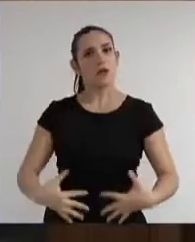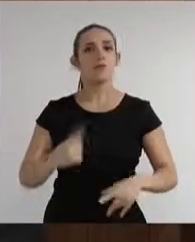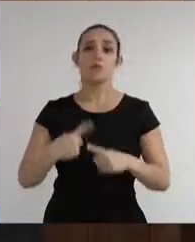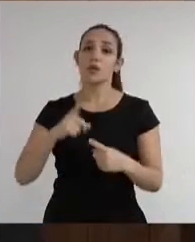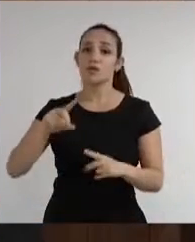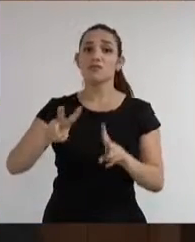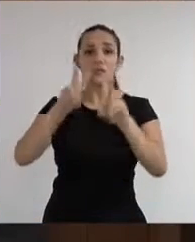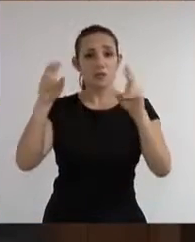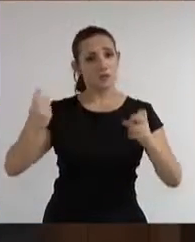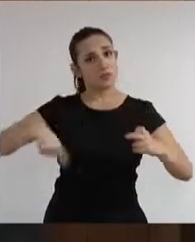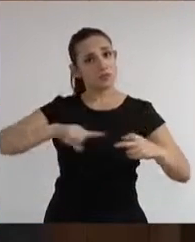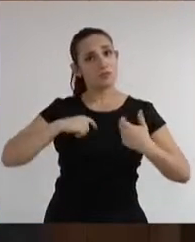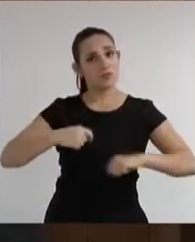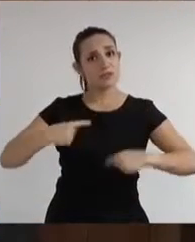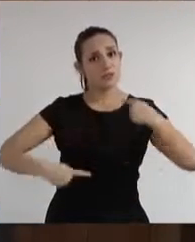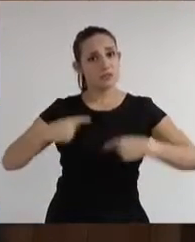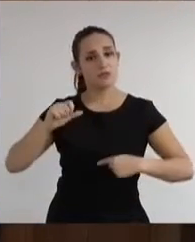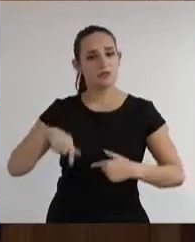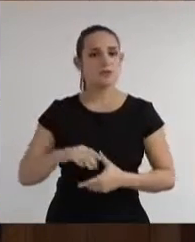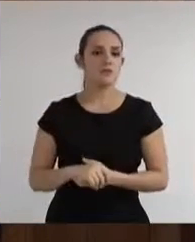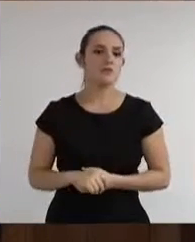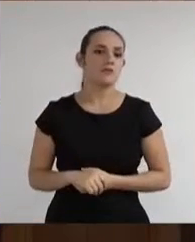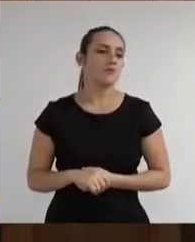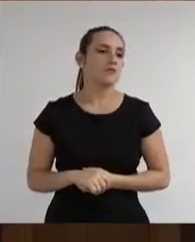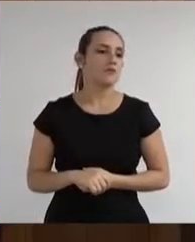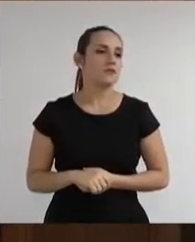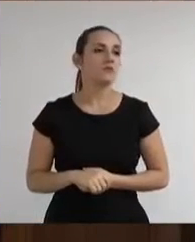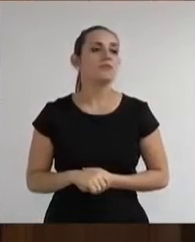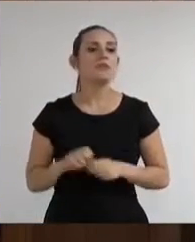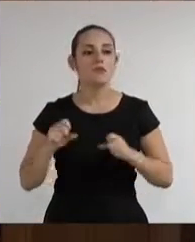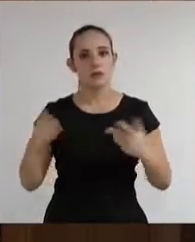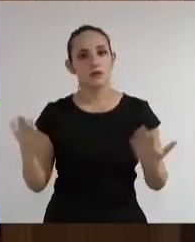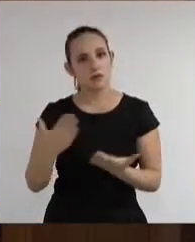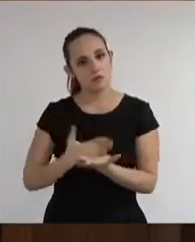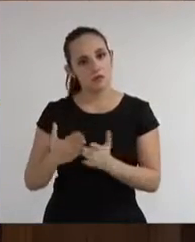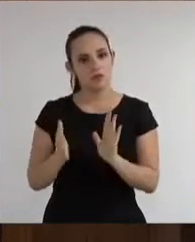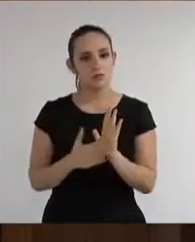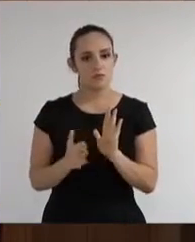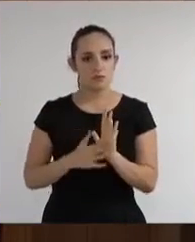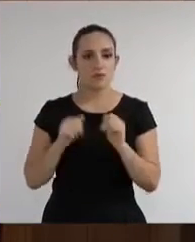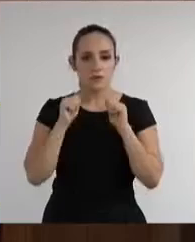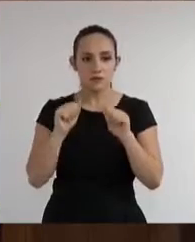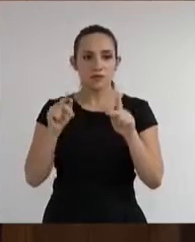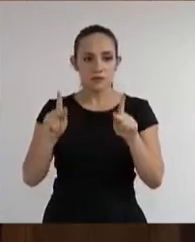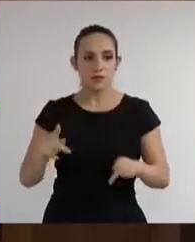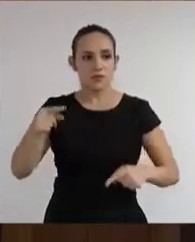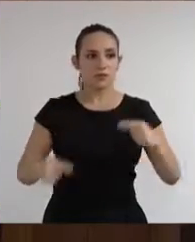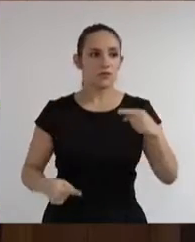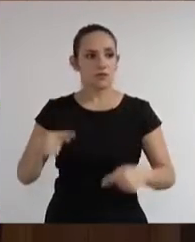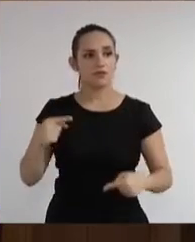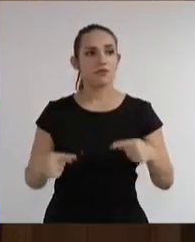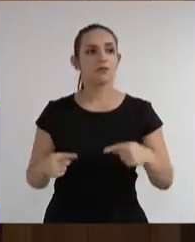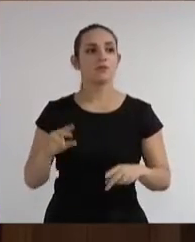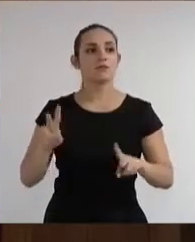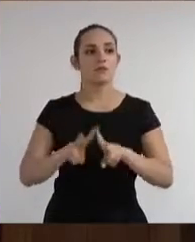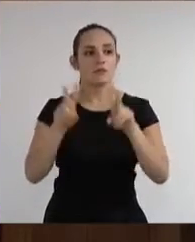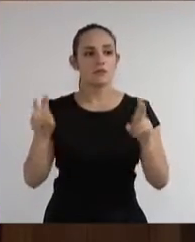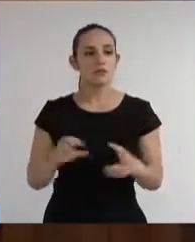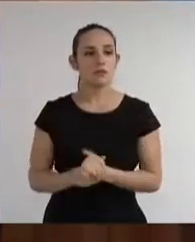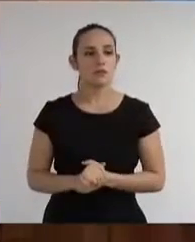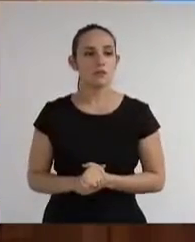assunto nós vamos ter que discutir nessa casa. Muito obrigado, e está proposta a audiência pública para a gente discutir, juntamente com Vossa Excelência, para a gente poder discutir esse